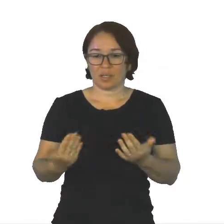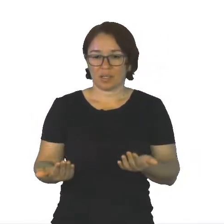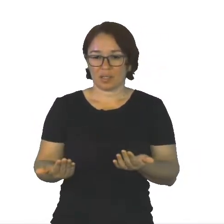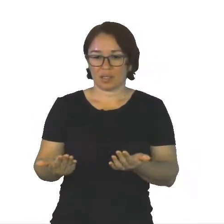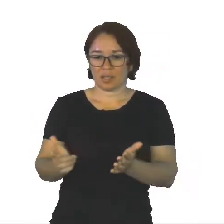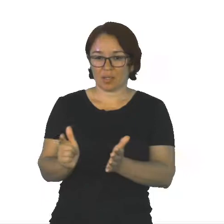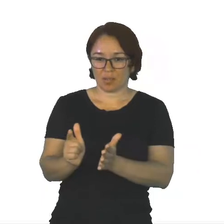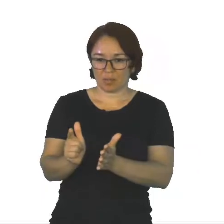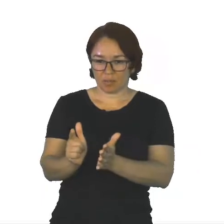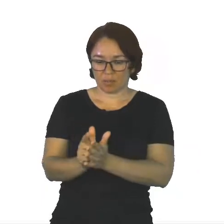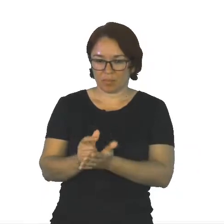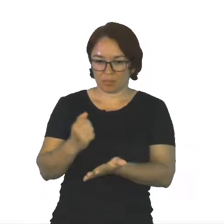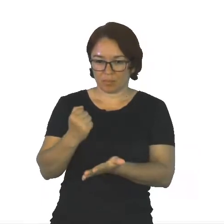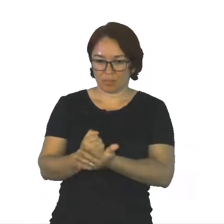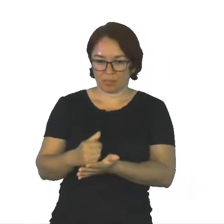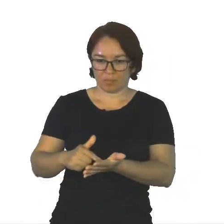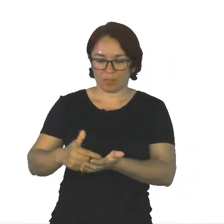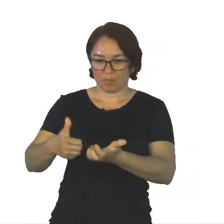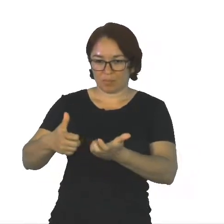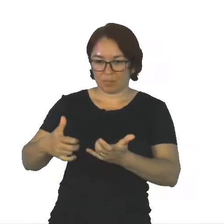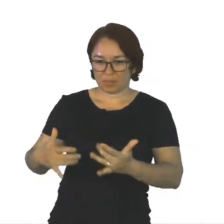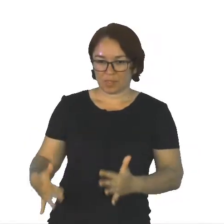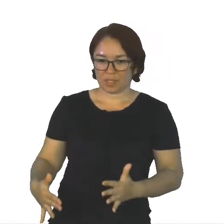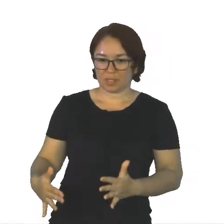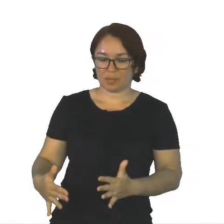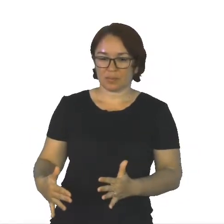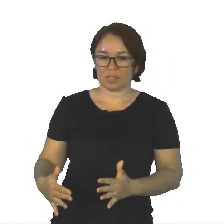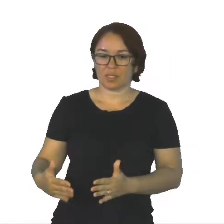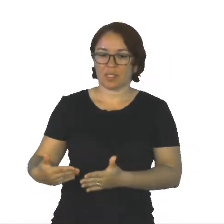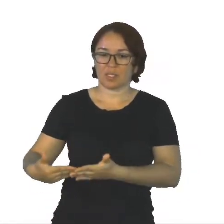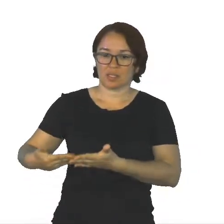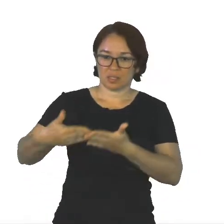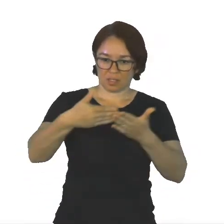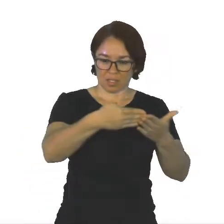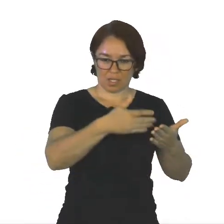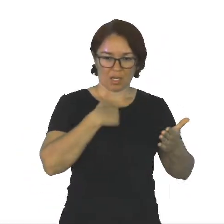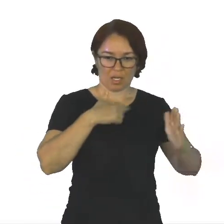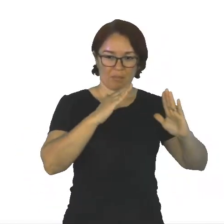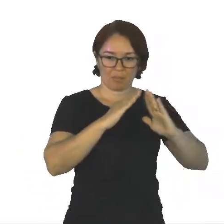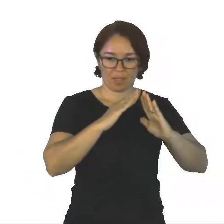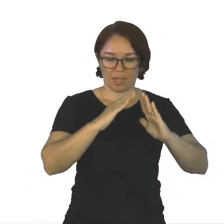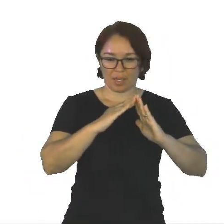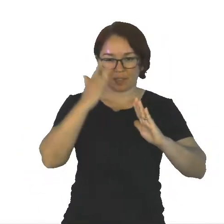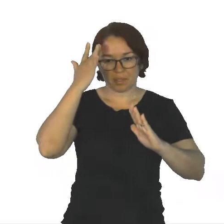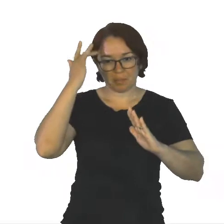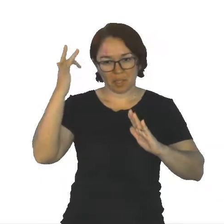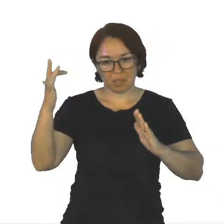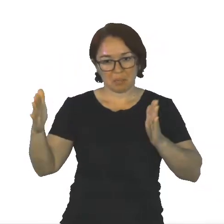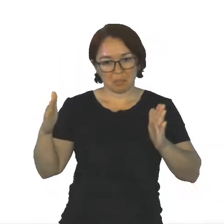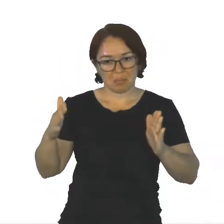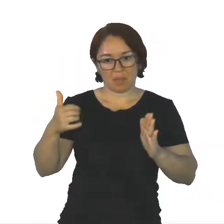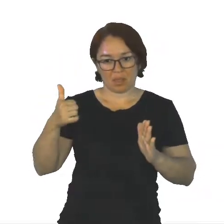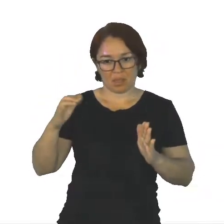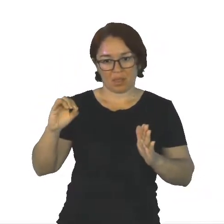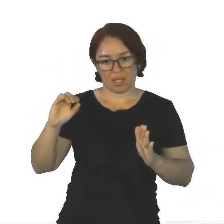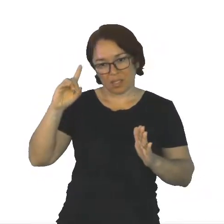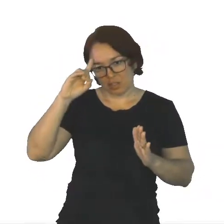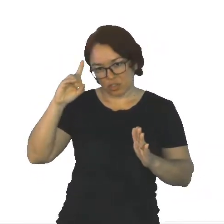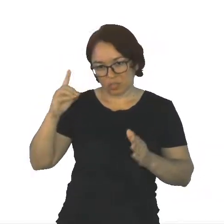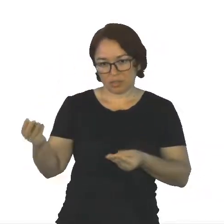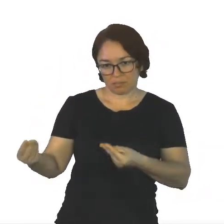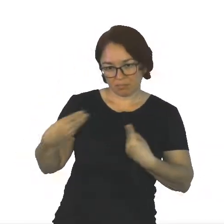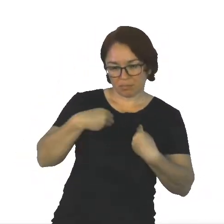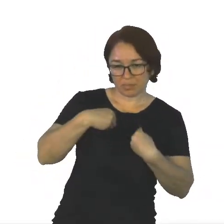seria entregue em meu endereço no prazo máximo de 10 dias úteis. No